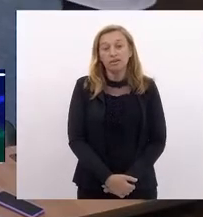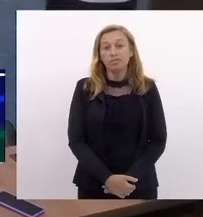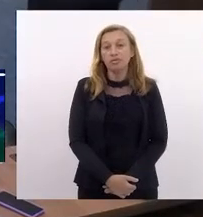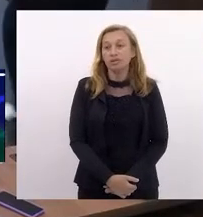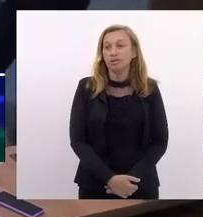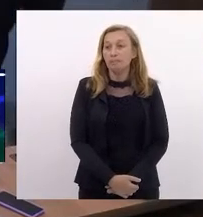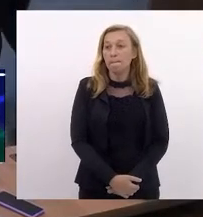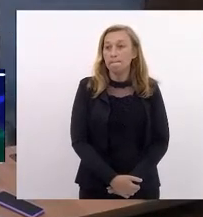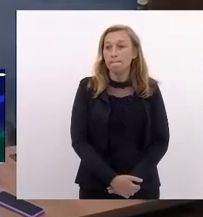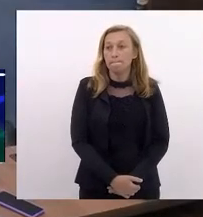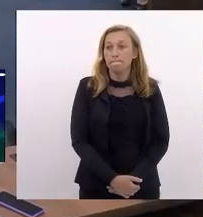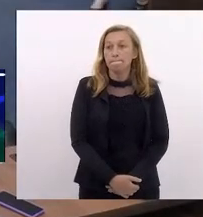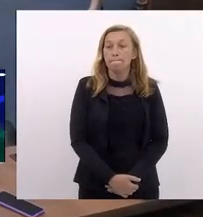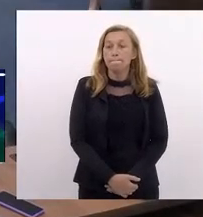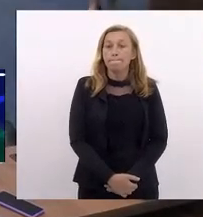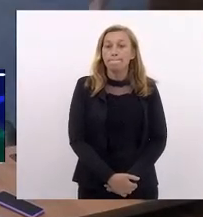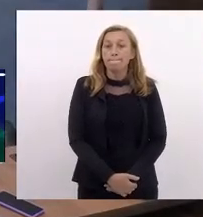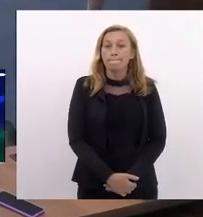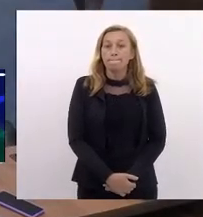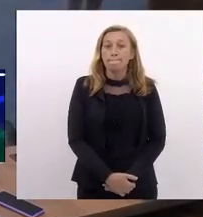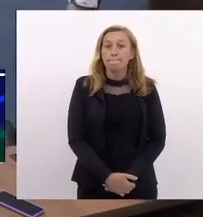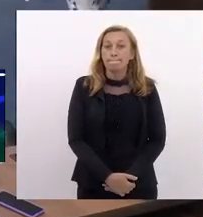E aí